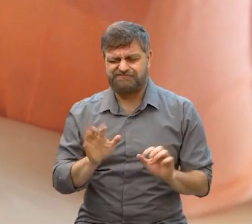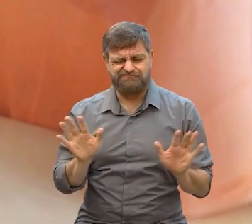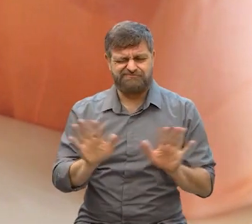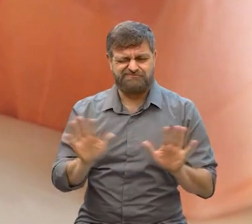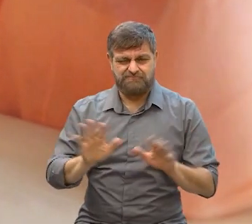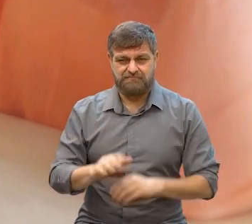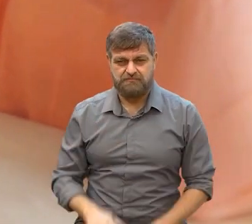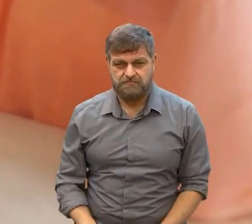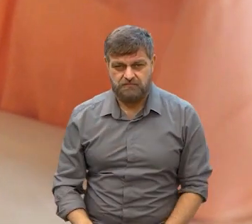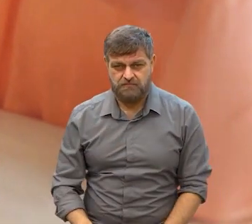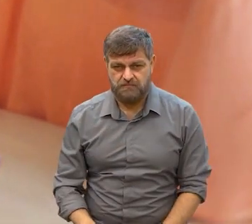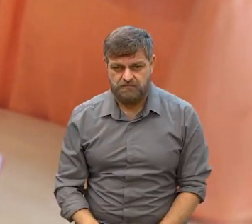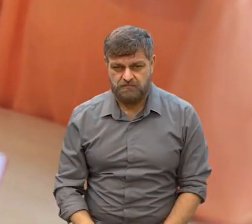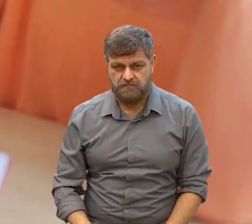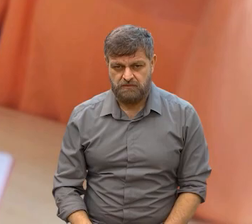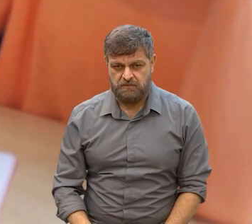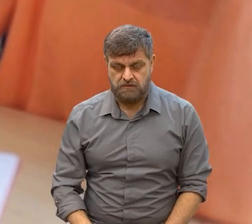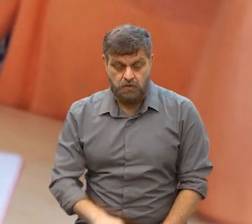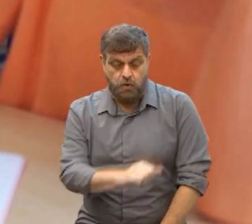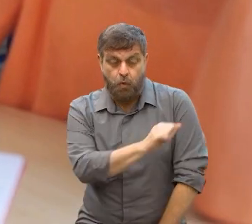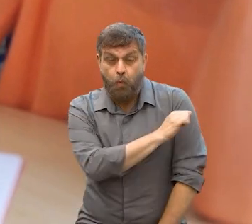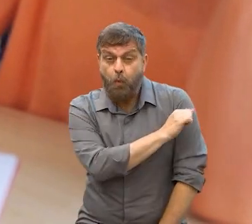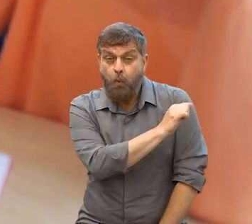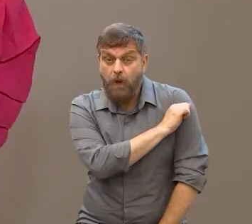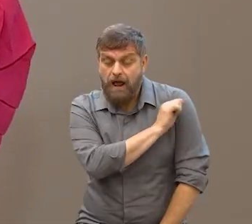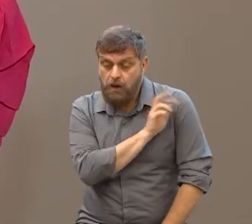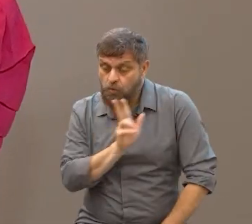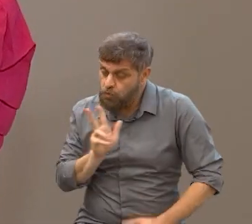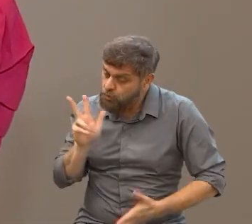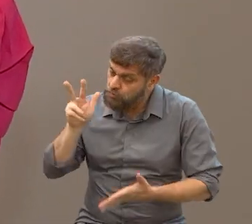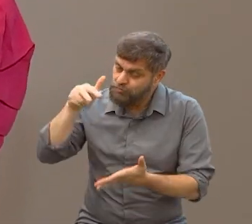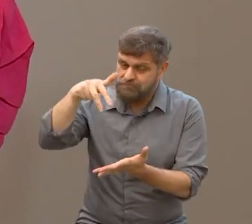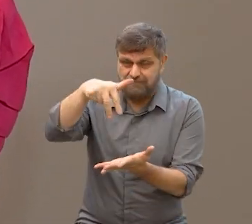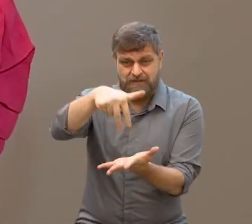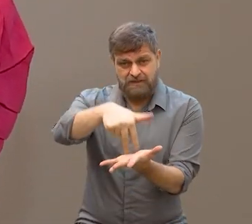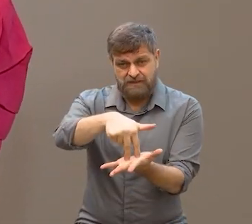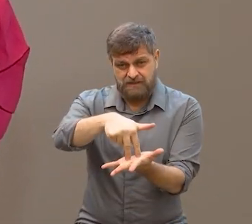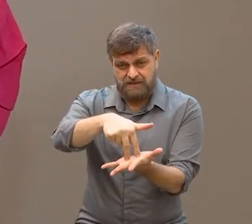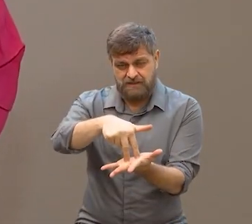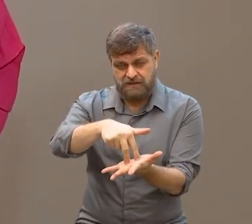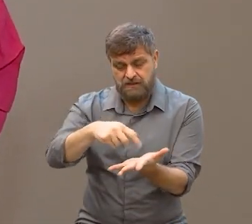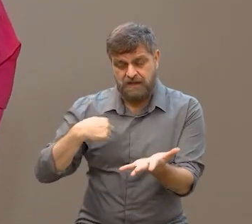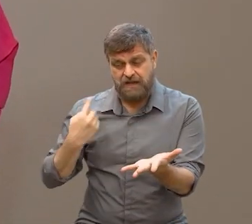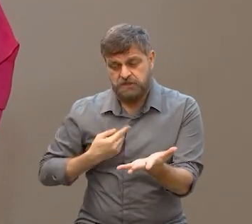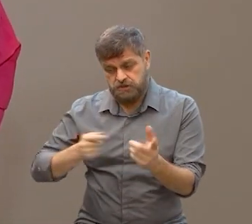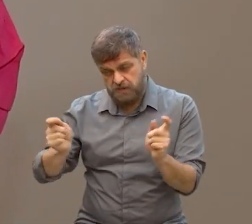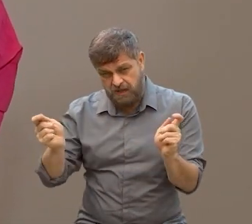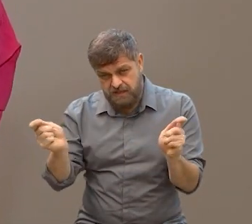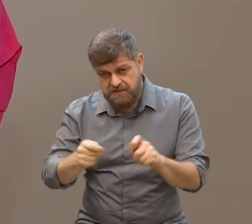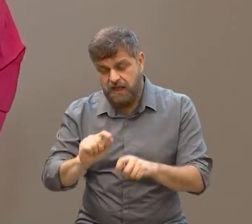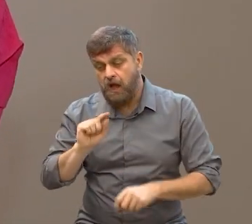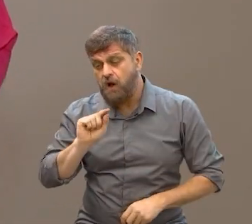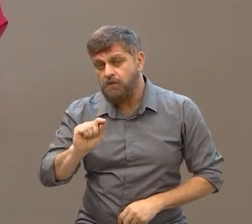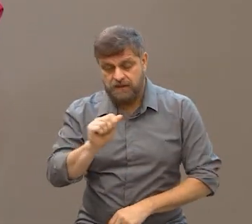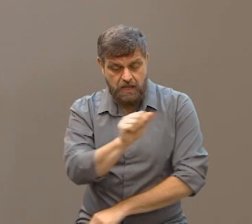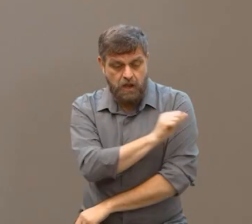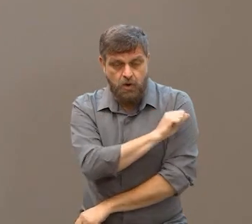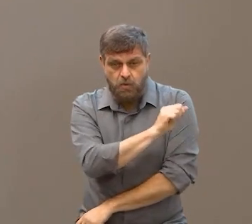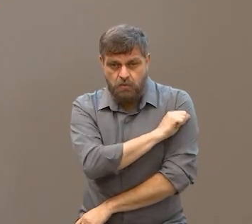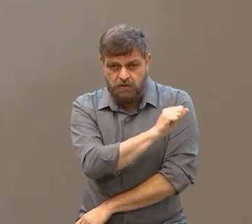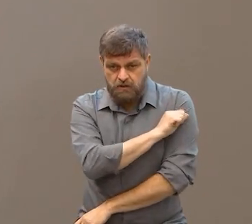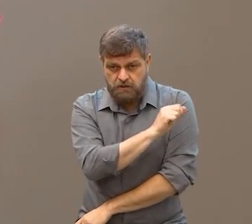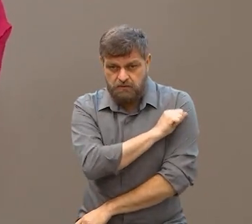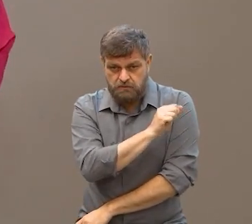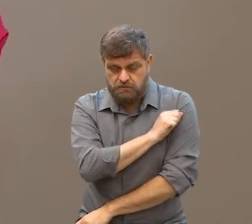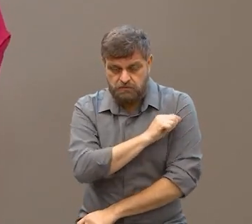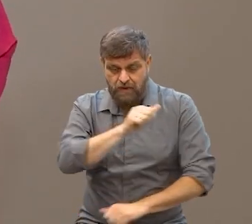E quando a gente traz o aluno para o centro desse processo, a gente permite que ele cresça